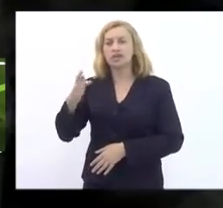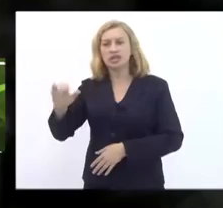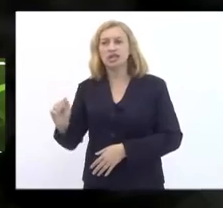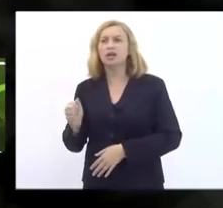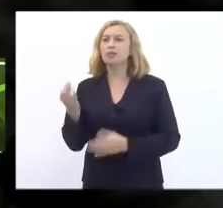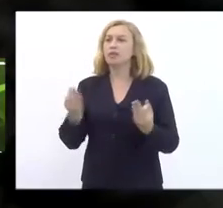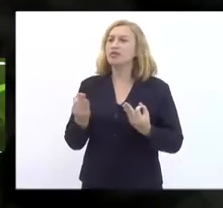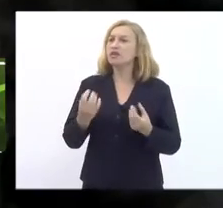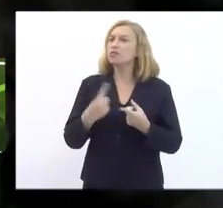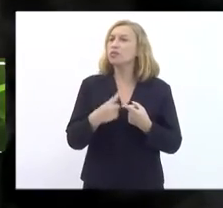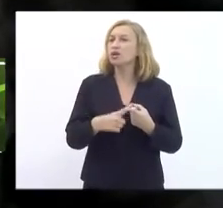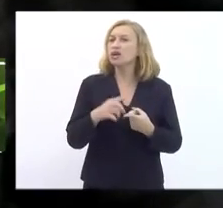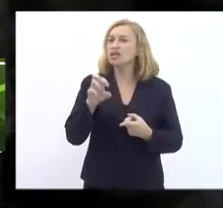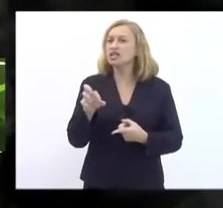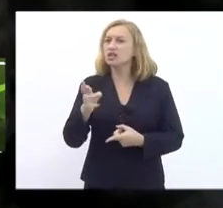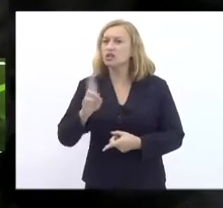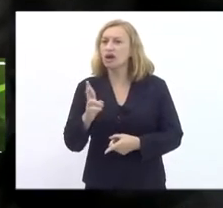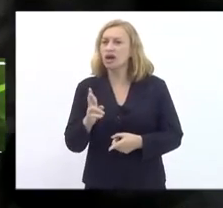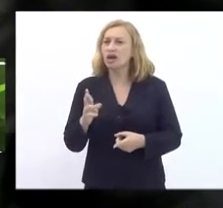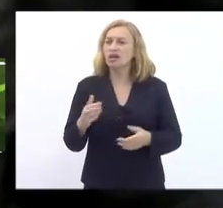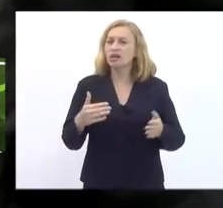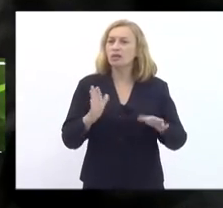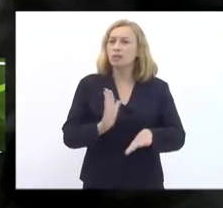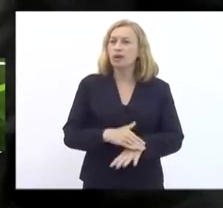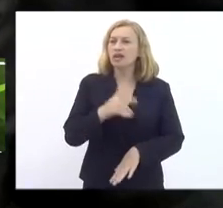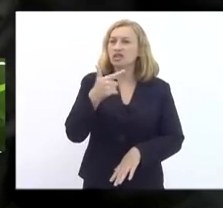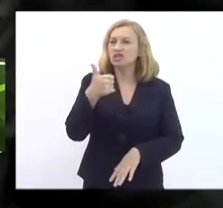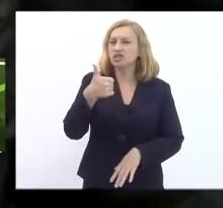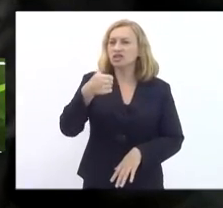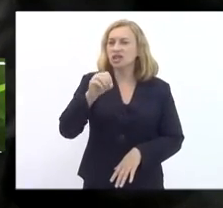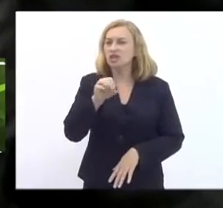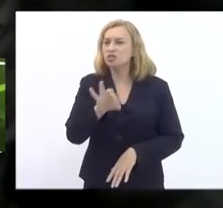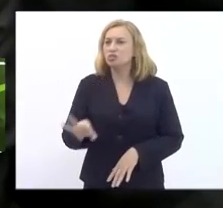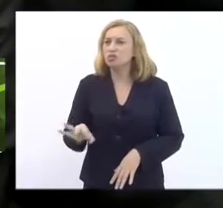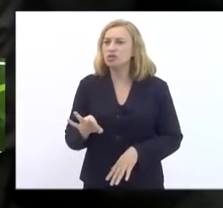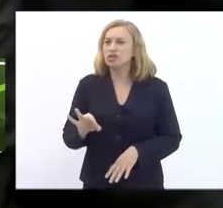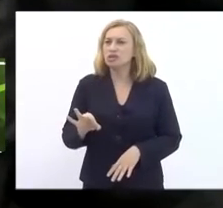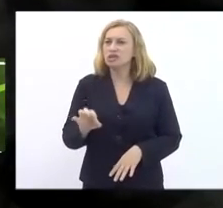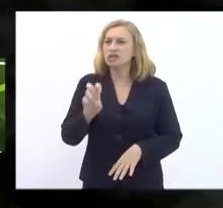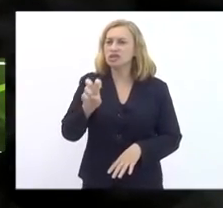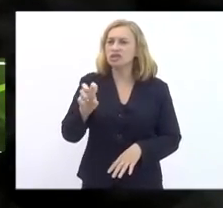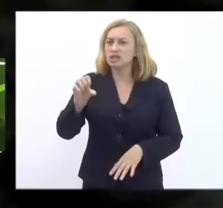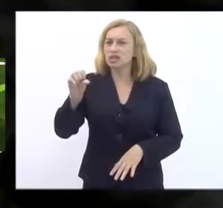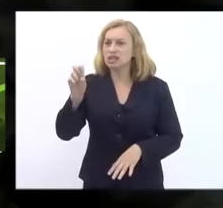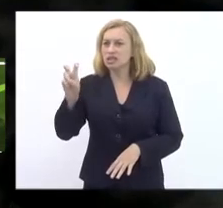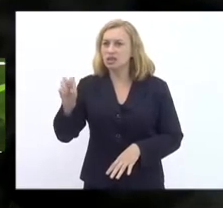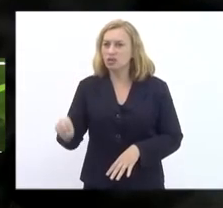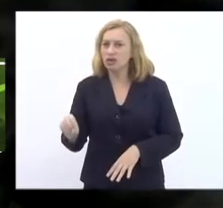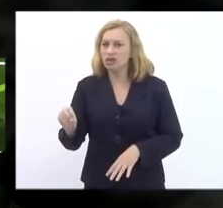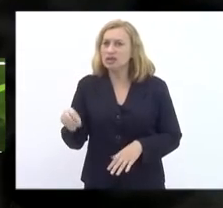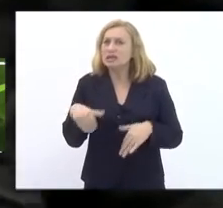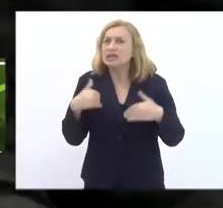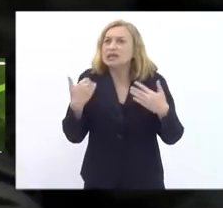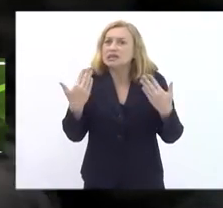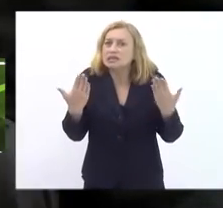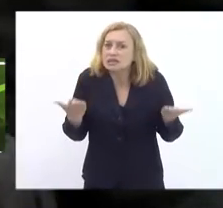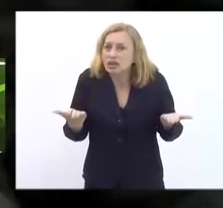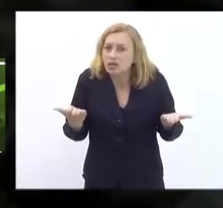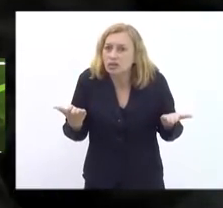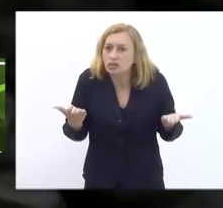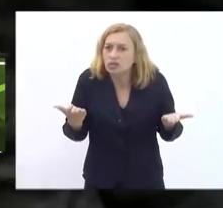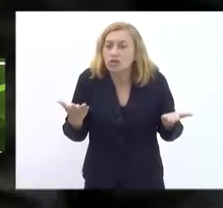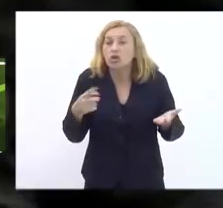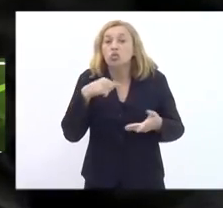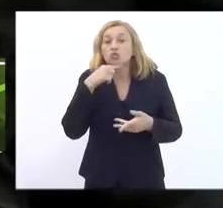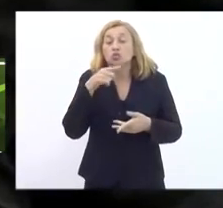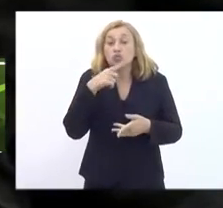Perfeito, porque R$ 5,00 mais o IPCA 10%, isso. Chegaria então a R$ 5,50. Então, mas enfim, fiquei com